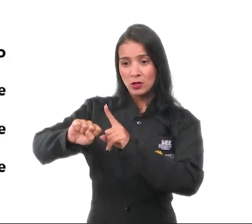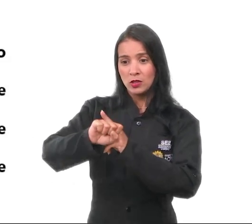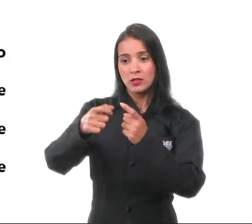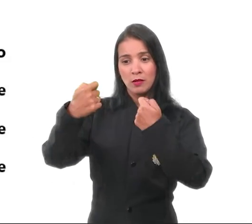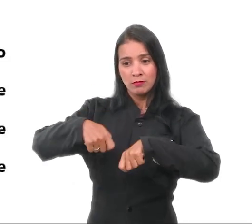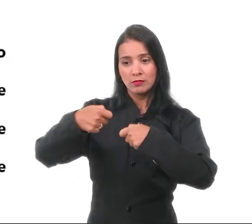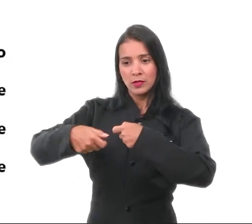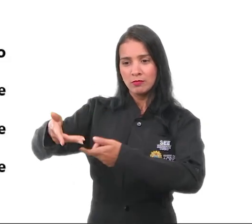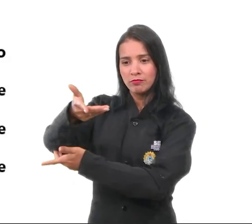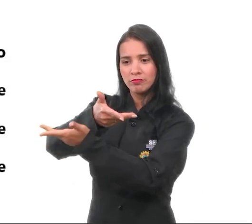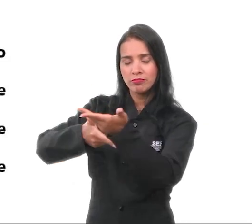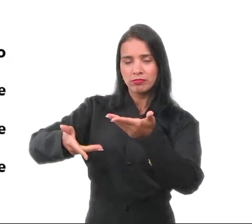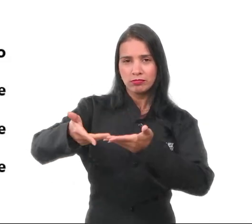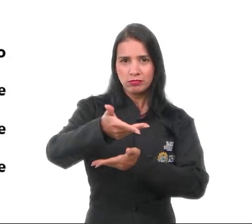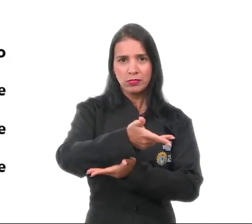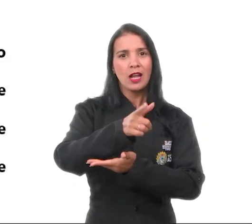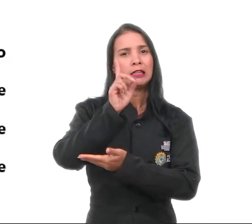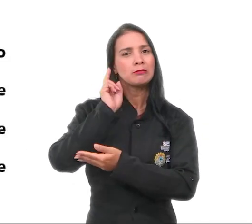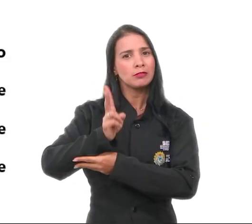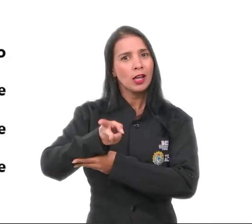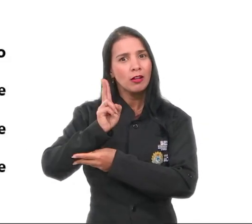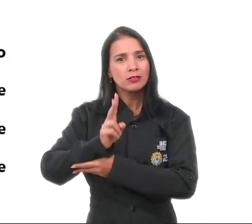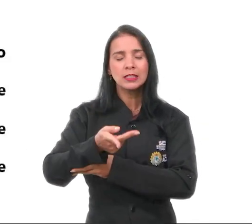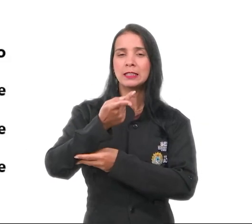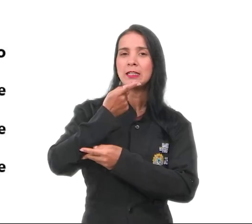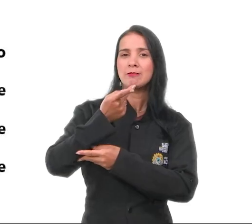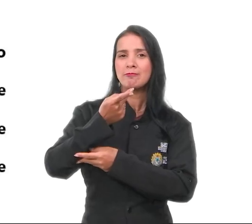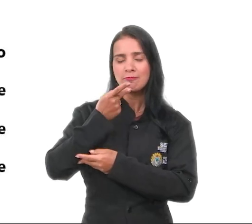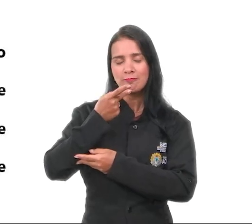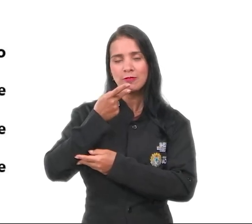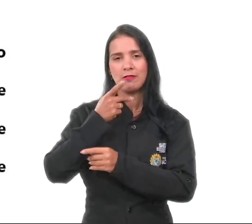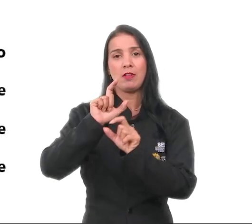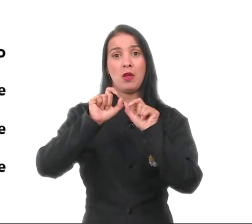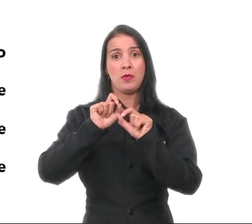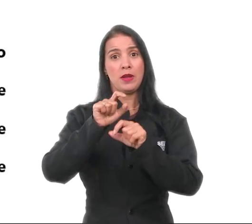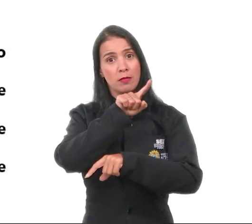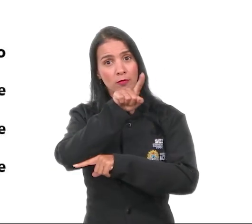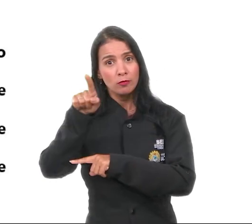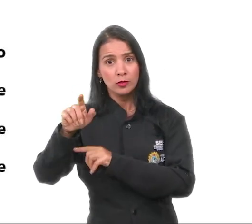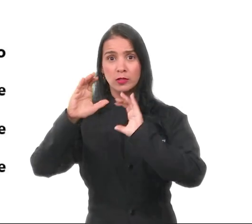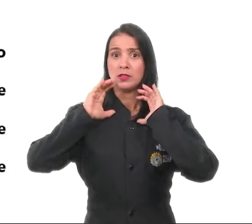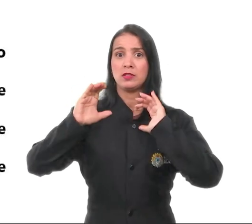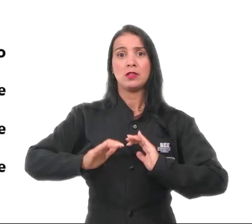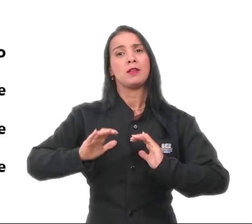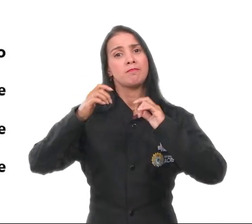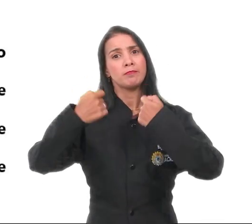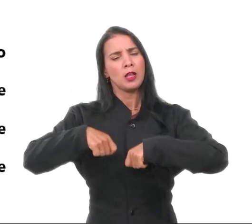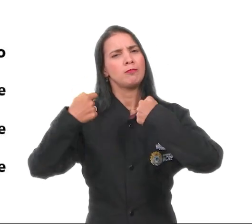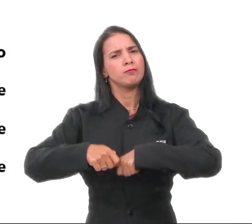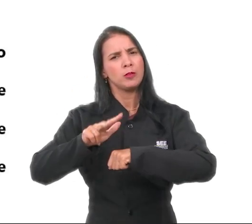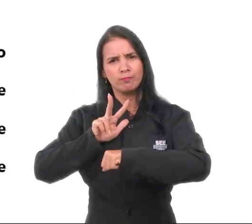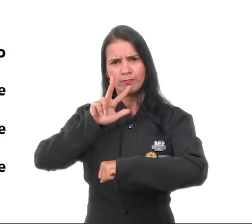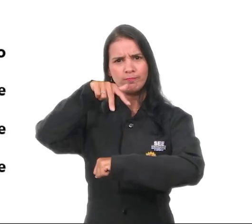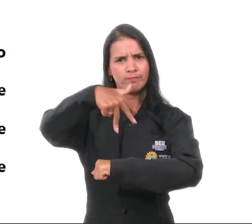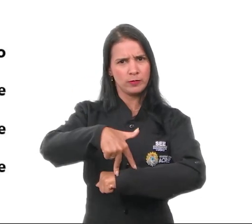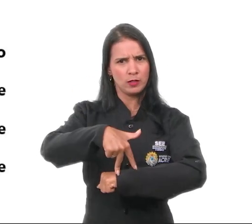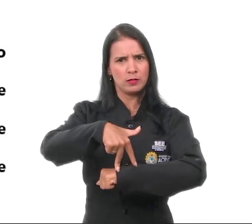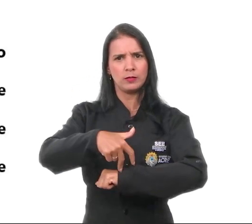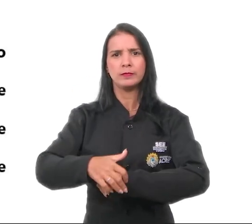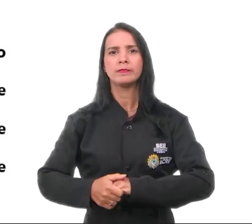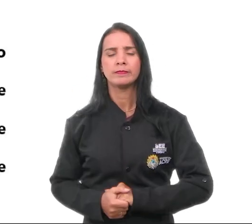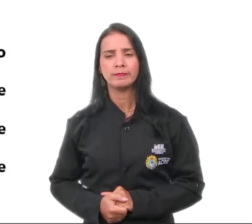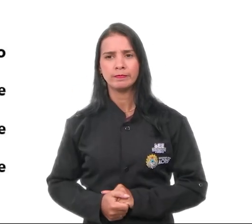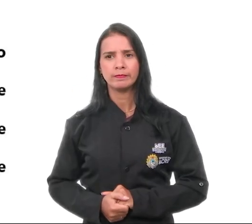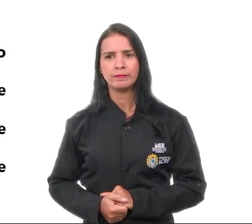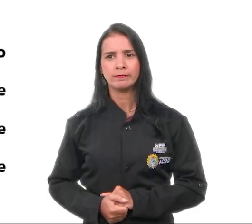videoaula. A necessidade de que você exerça a sua cidadania de fato. Para uma cidadania